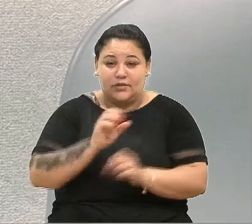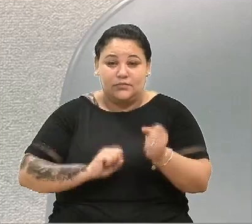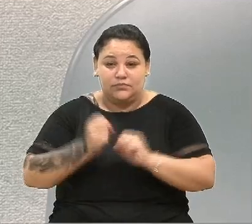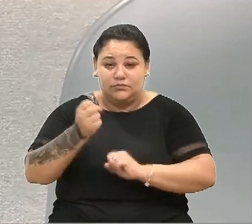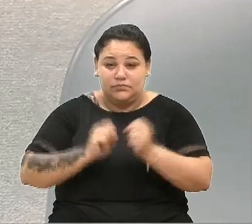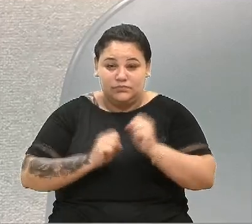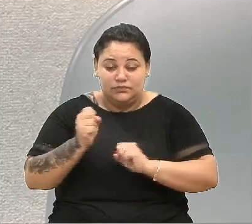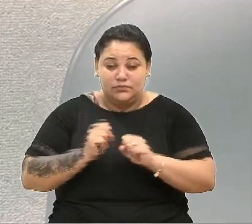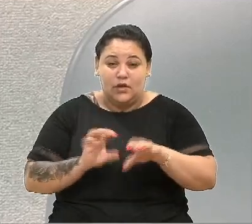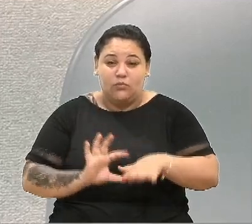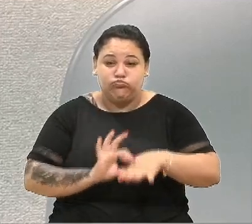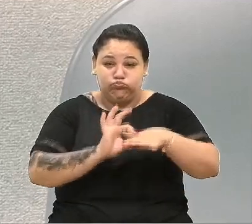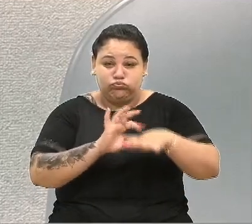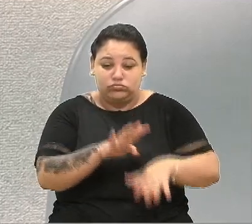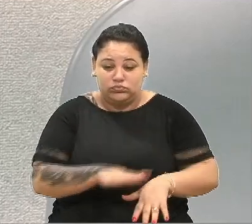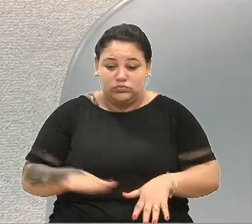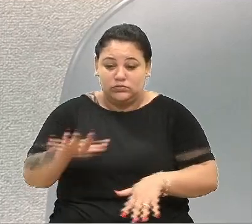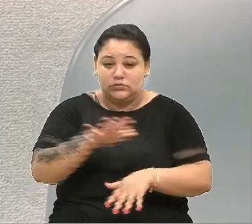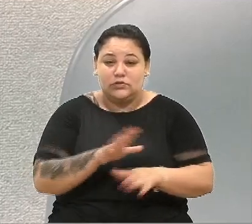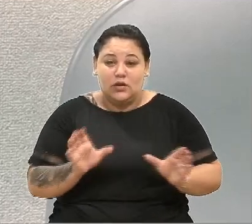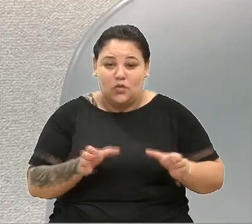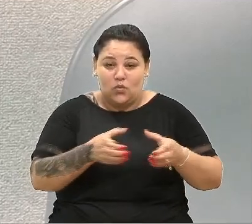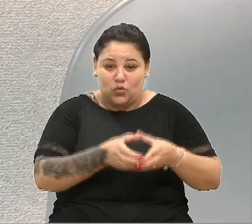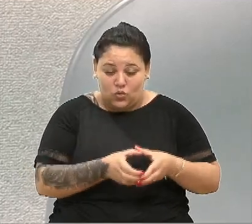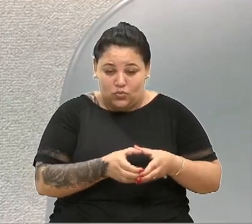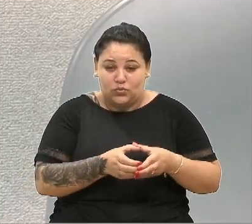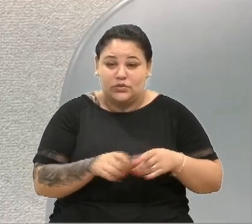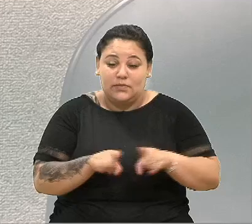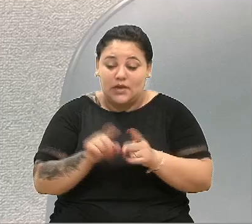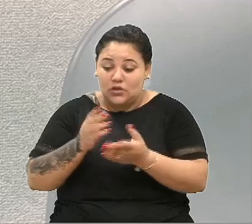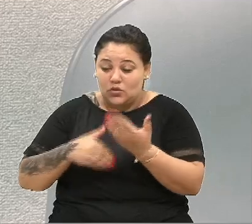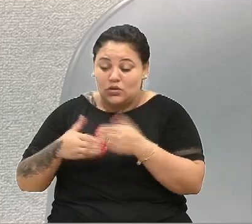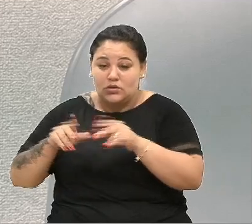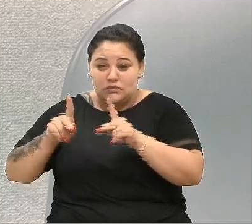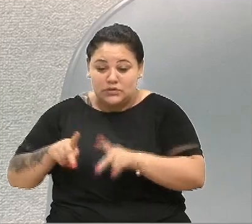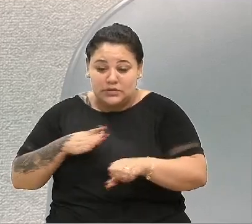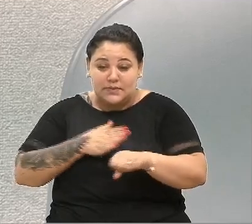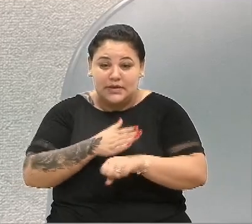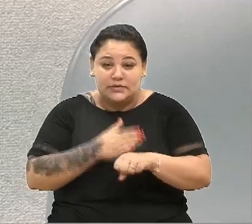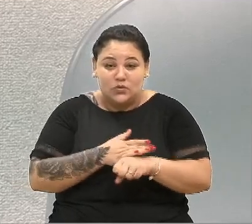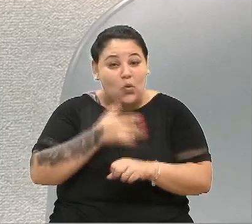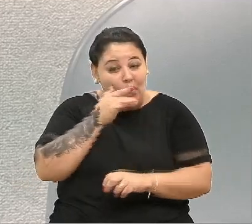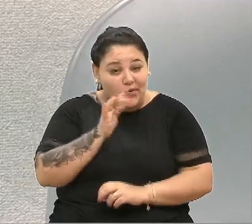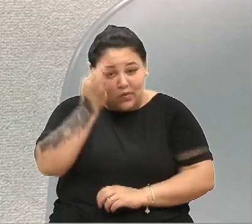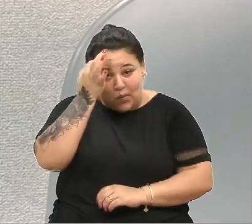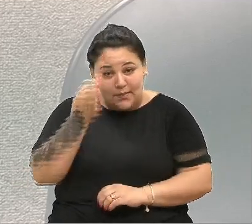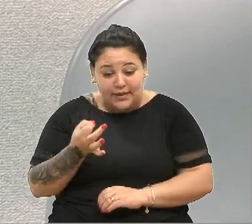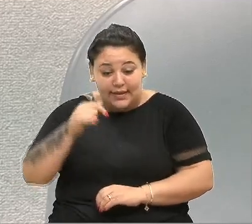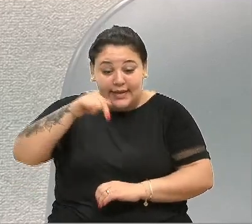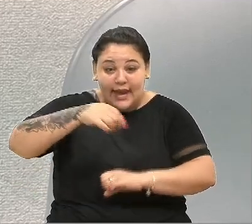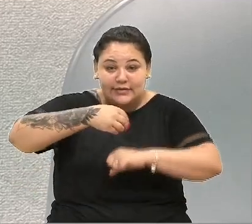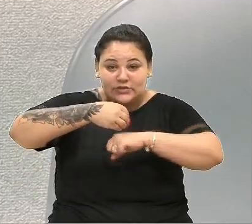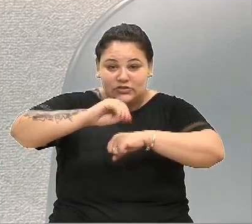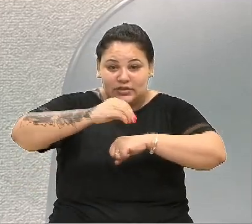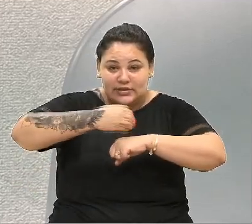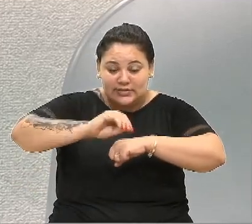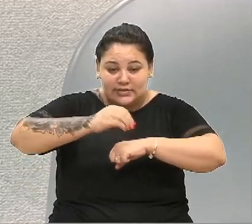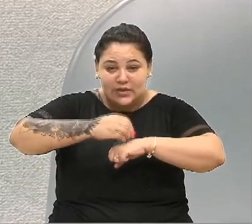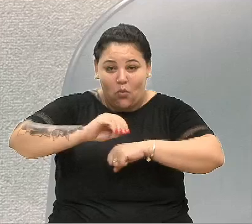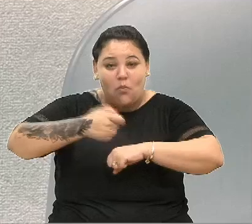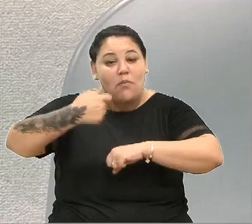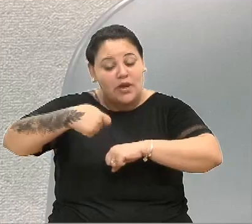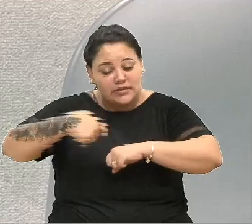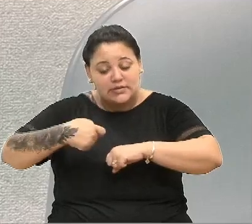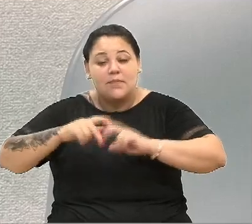e Cooperativismo, por seus integrantes, por entender que a proposição é meritória